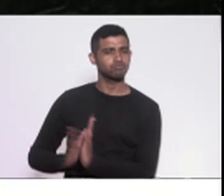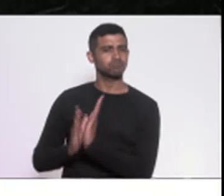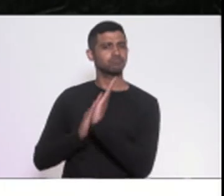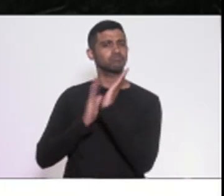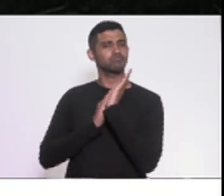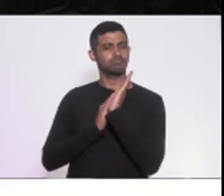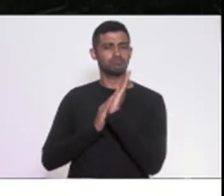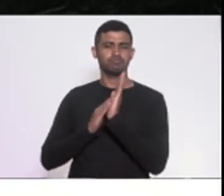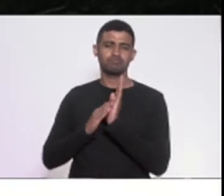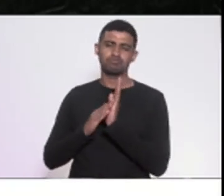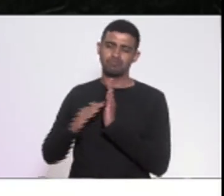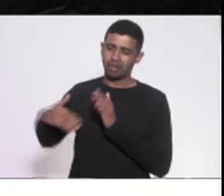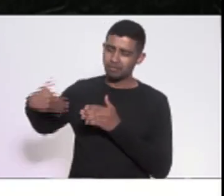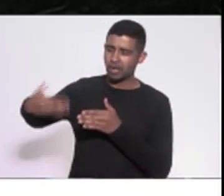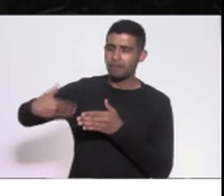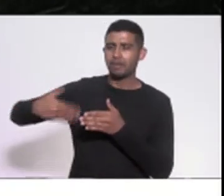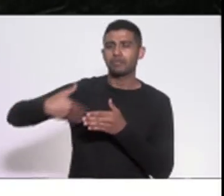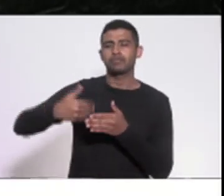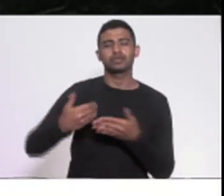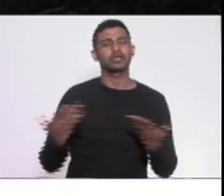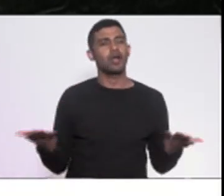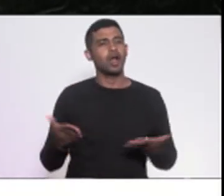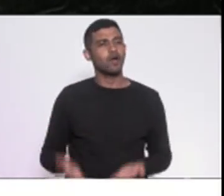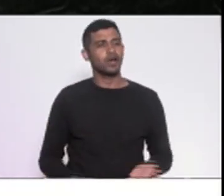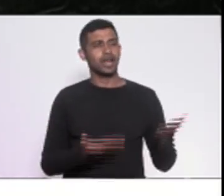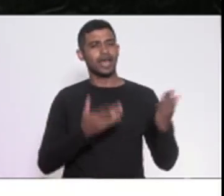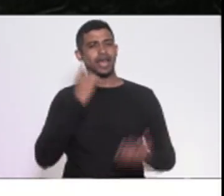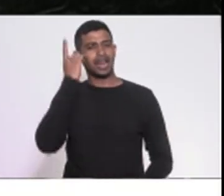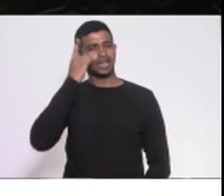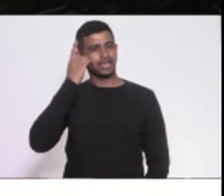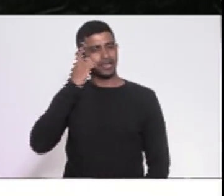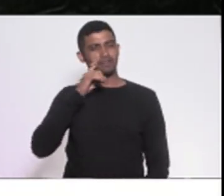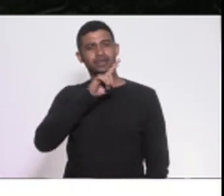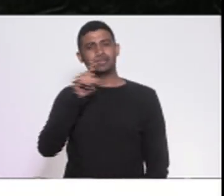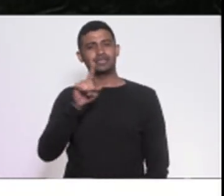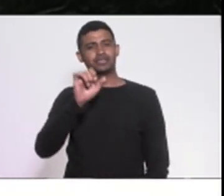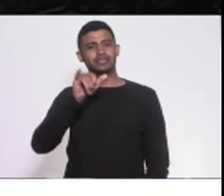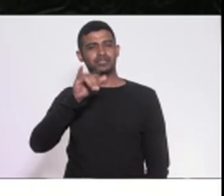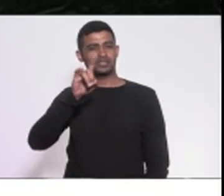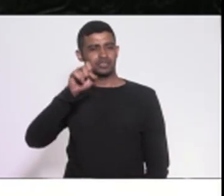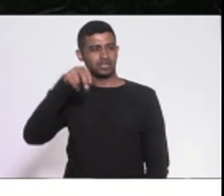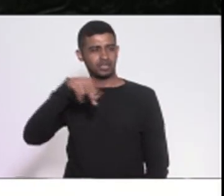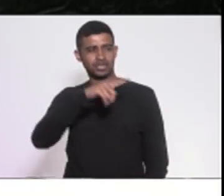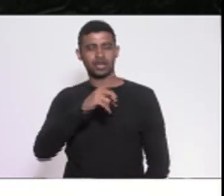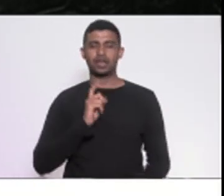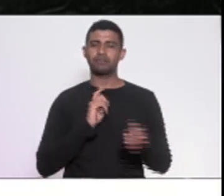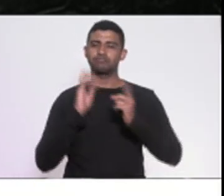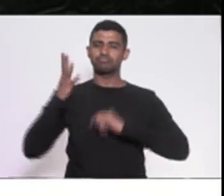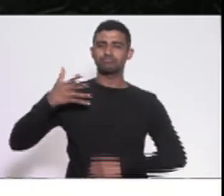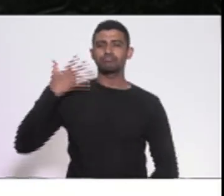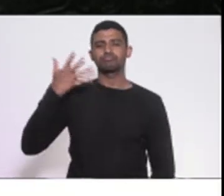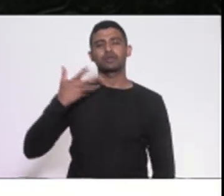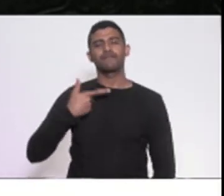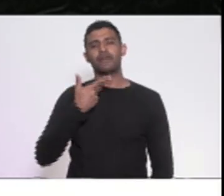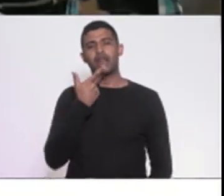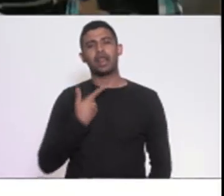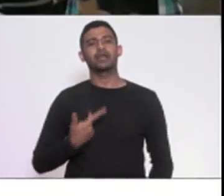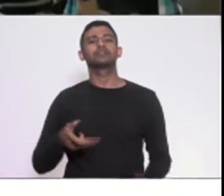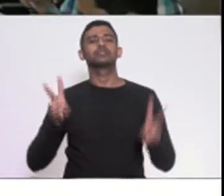durante todo esse tempo. Então, com a palavra, a deputada Zeidan Lula para suas considerações a respeito do